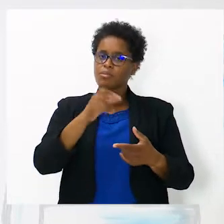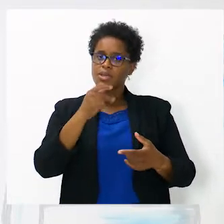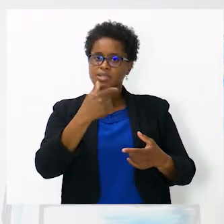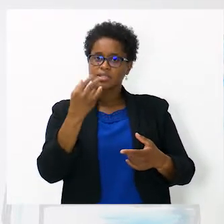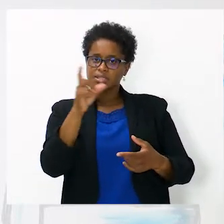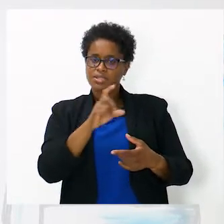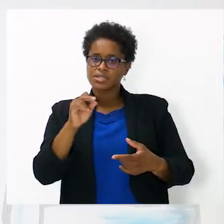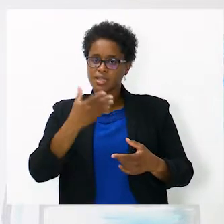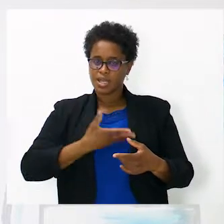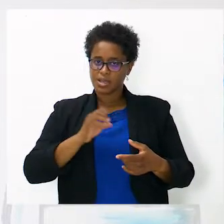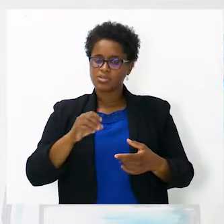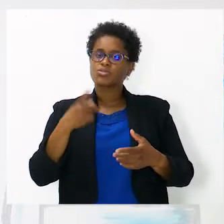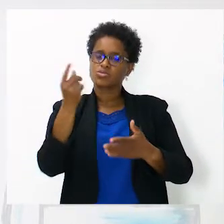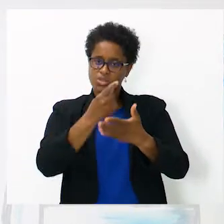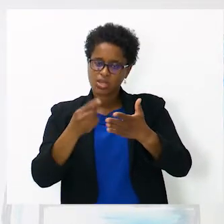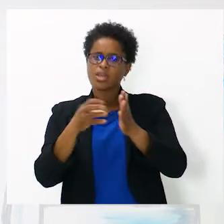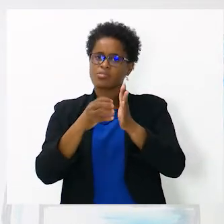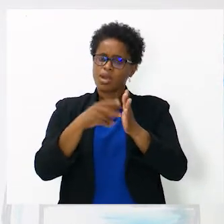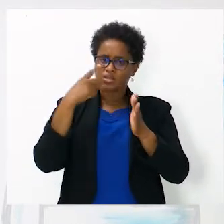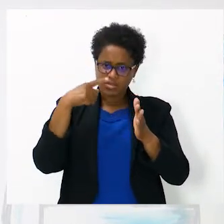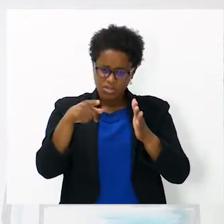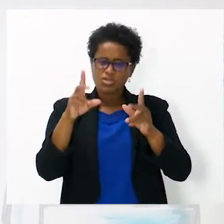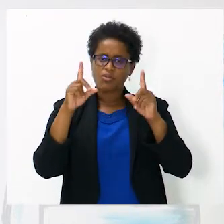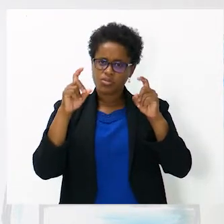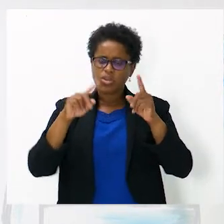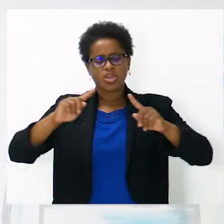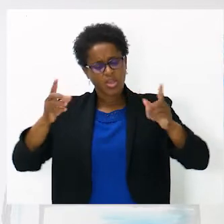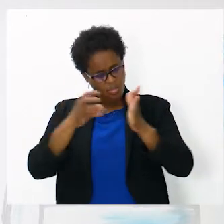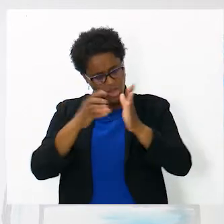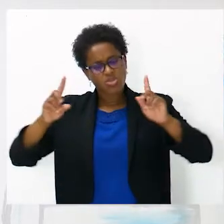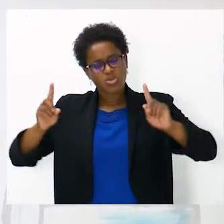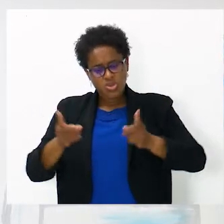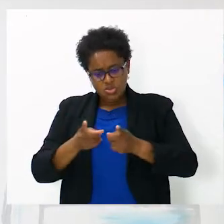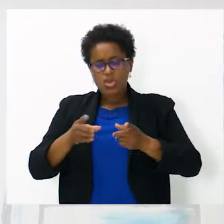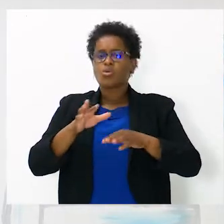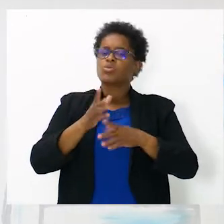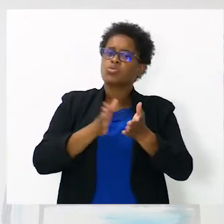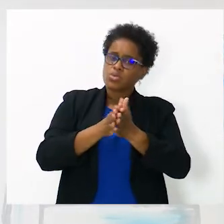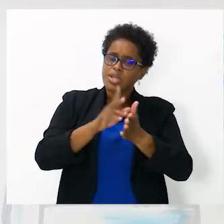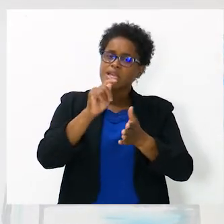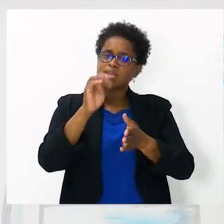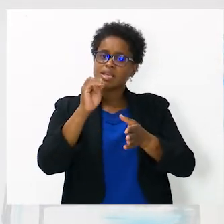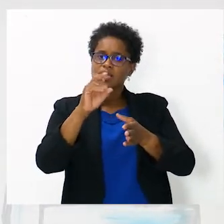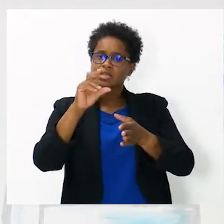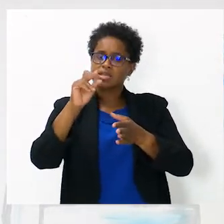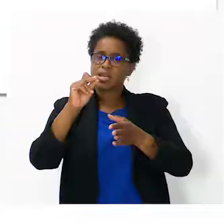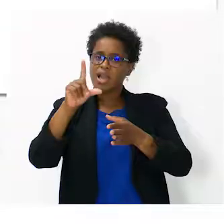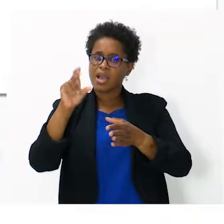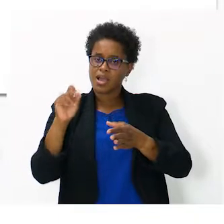aparece na fotografia é a imagem reduzida. Utilizaram uma escala,